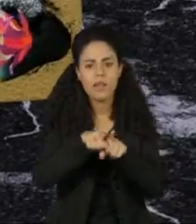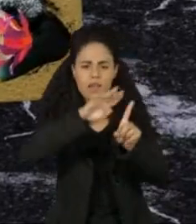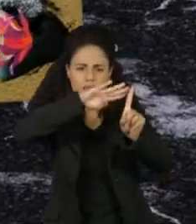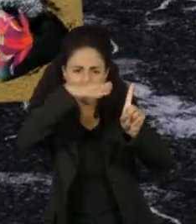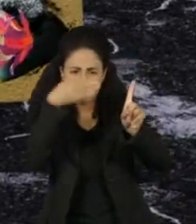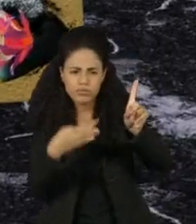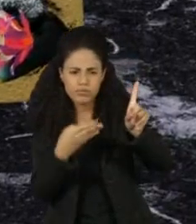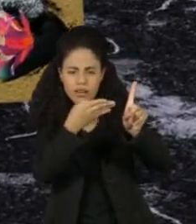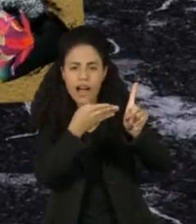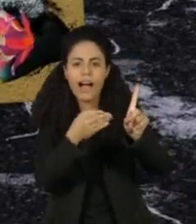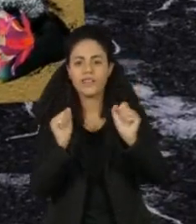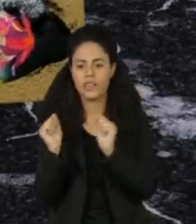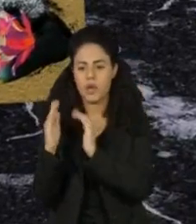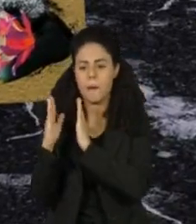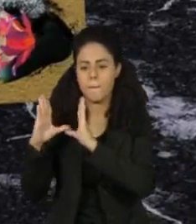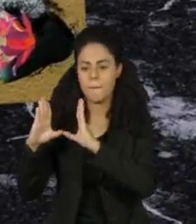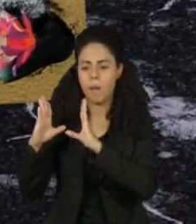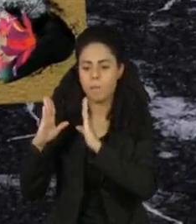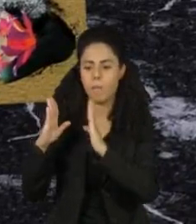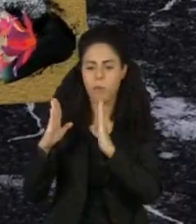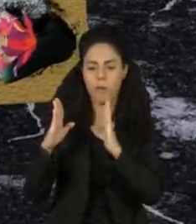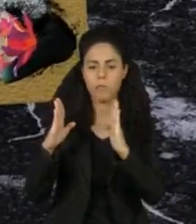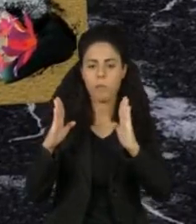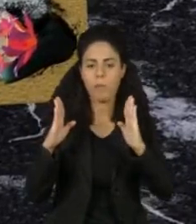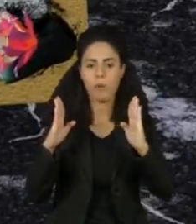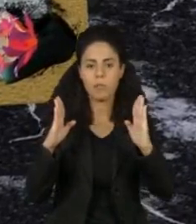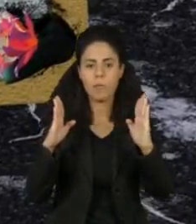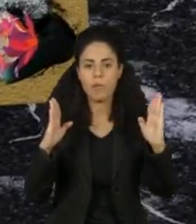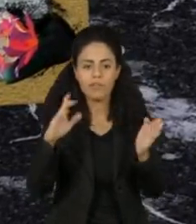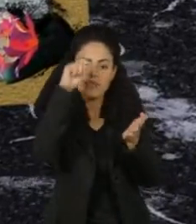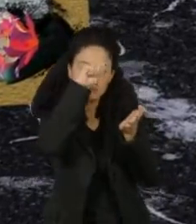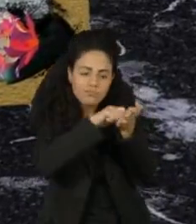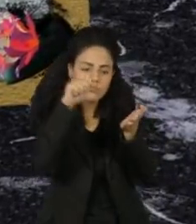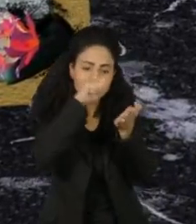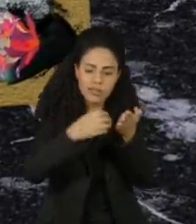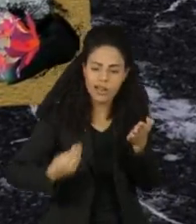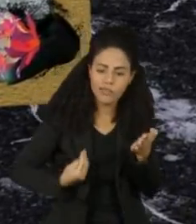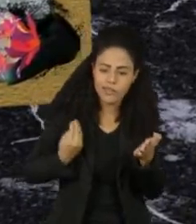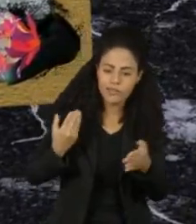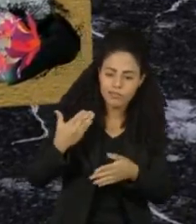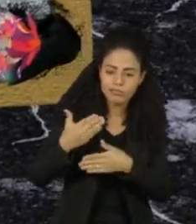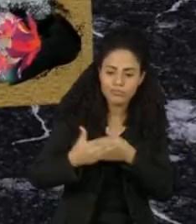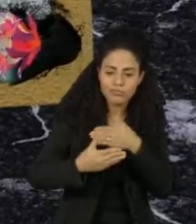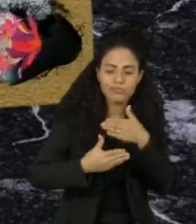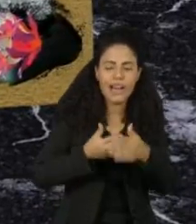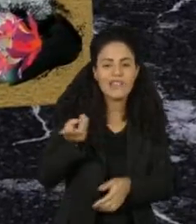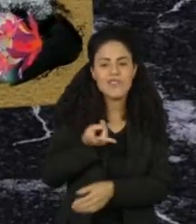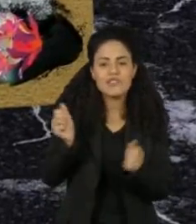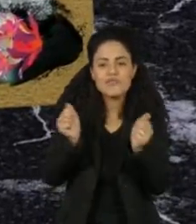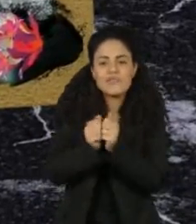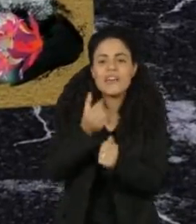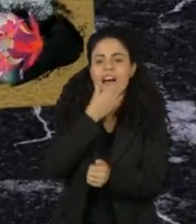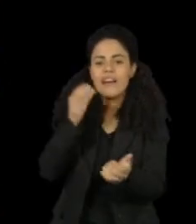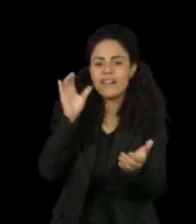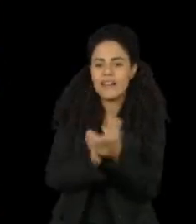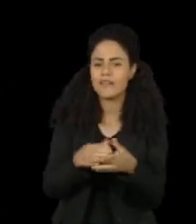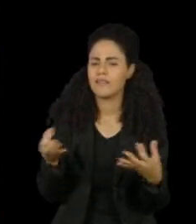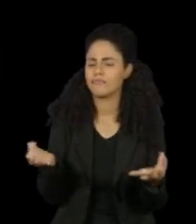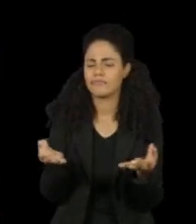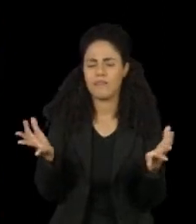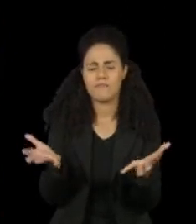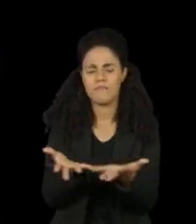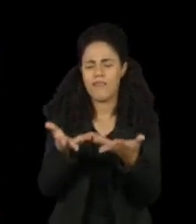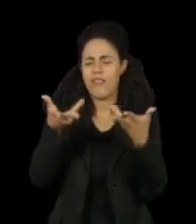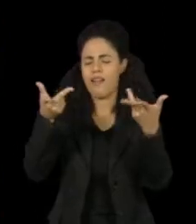é uma coletânea de poemas que o marido escreveu para ela ao longo da vida dos dois juntos. E esse é uma obra inédita. O